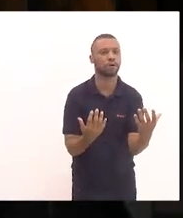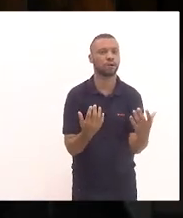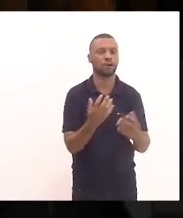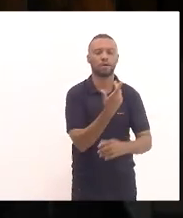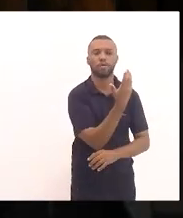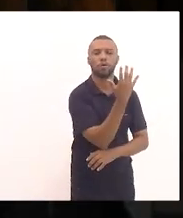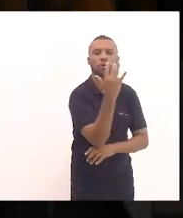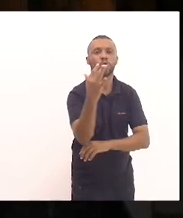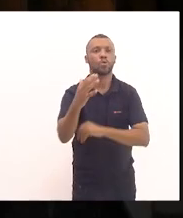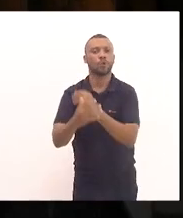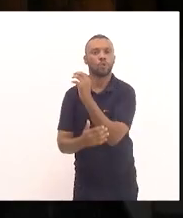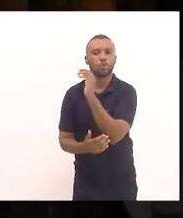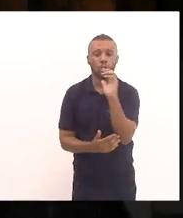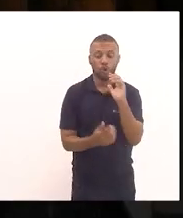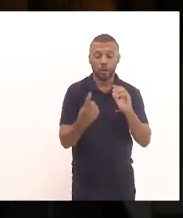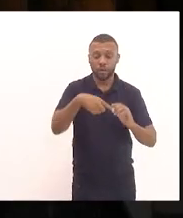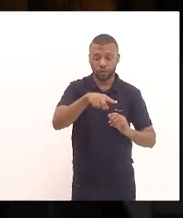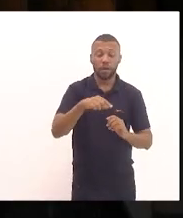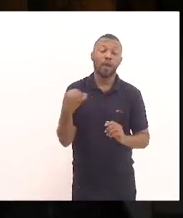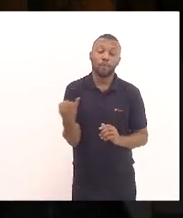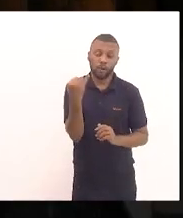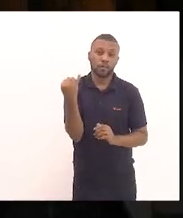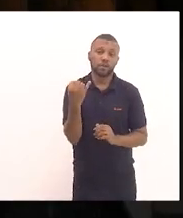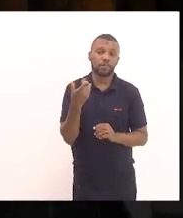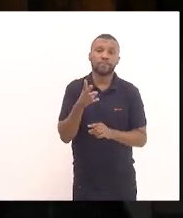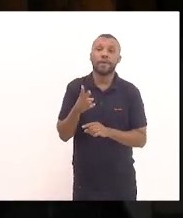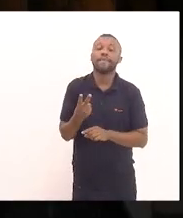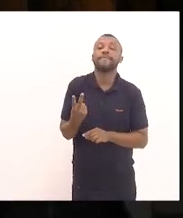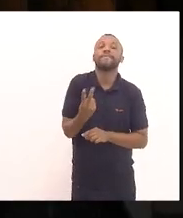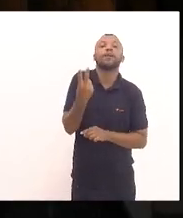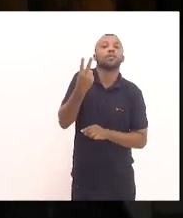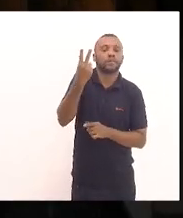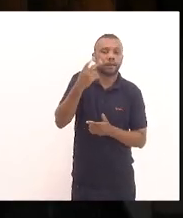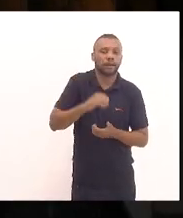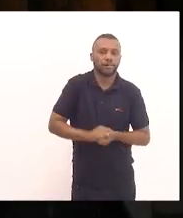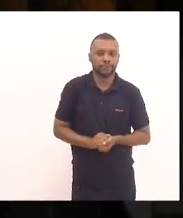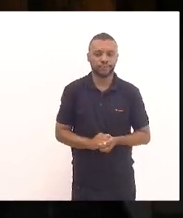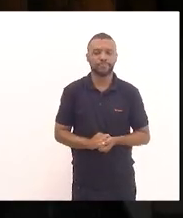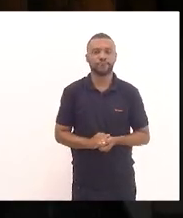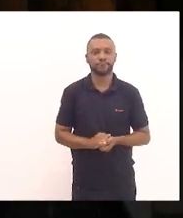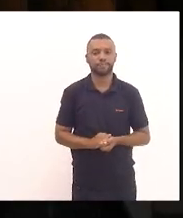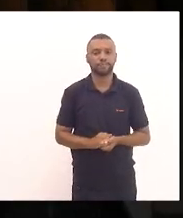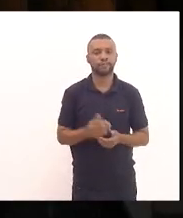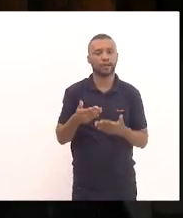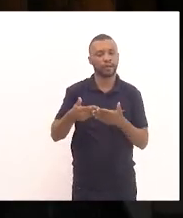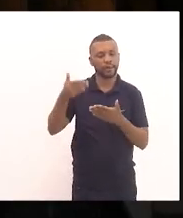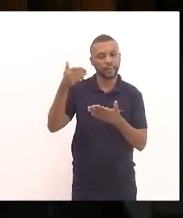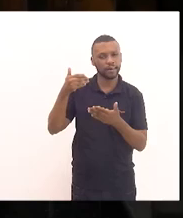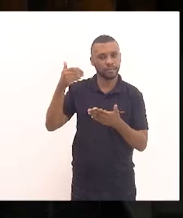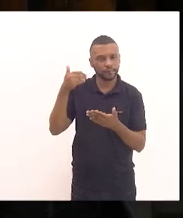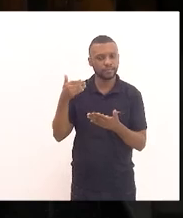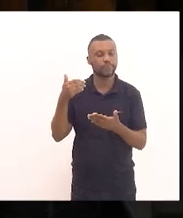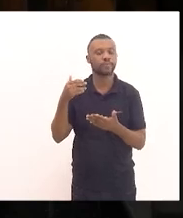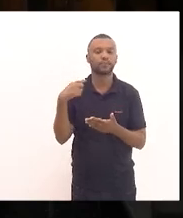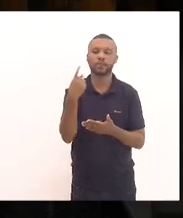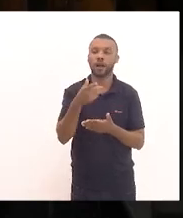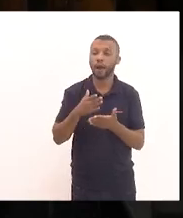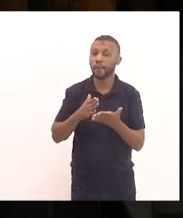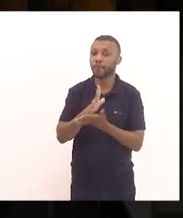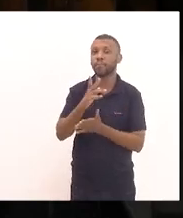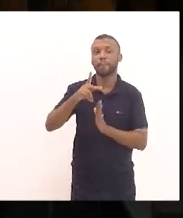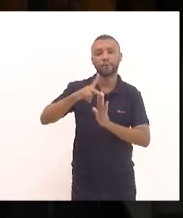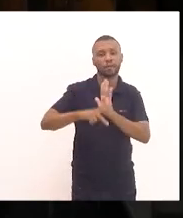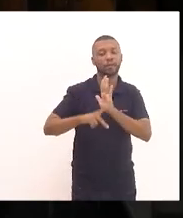pecuária-agricultura-floresta, isso tem que ser valorizado. Recentemente, Flávio Serafini, nós aprovamos um projeto que garante